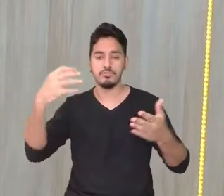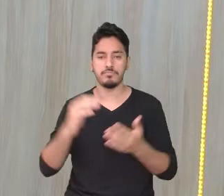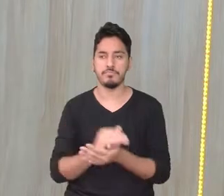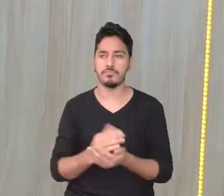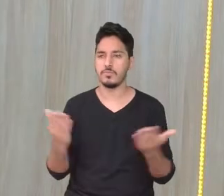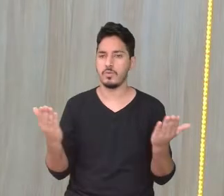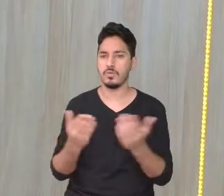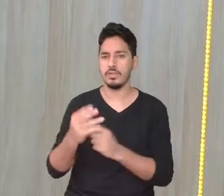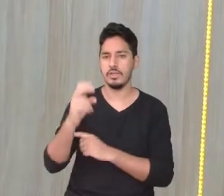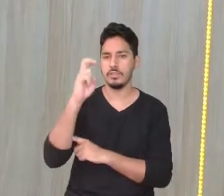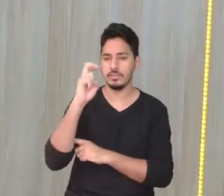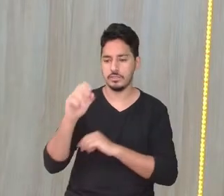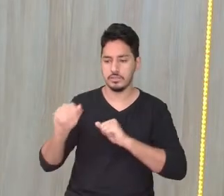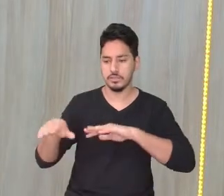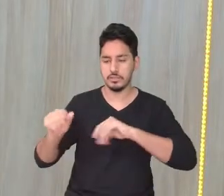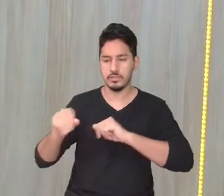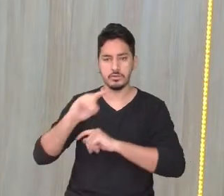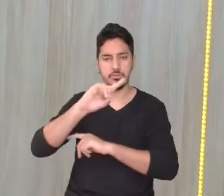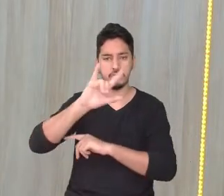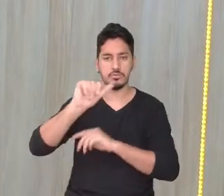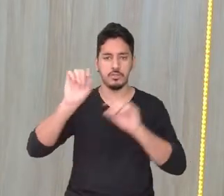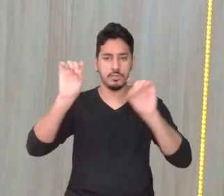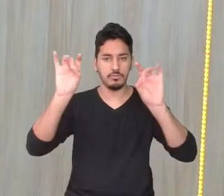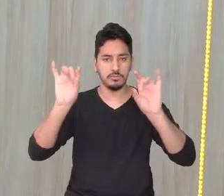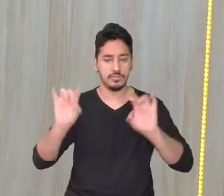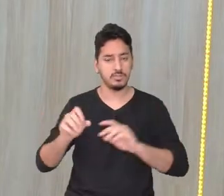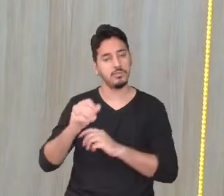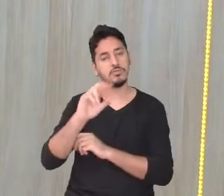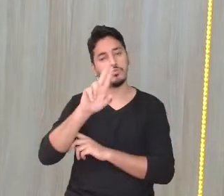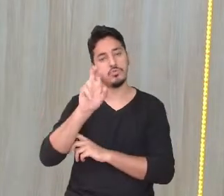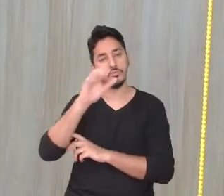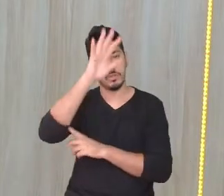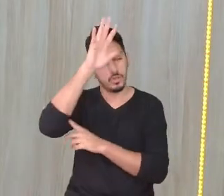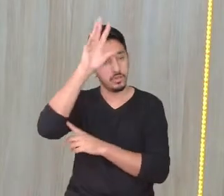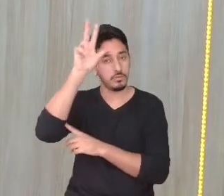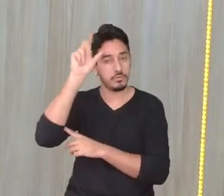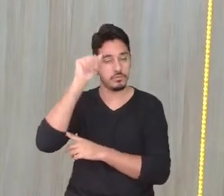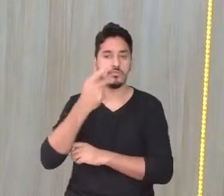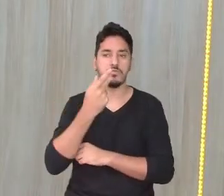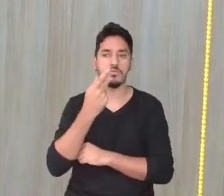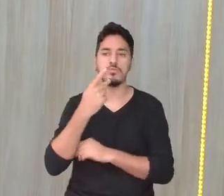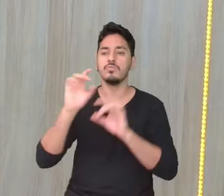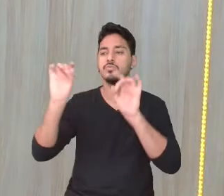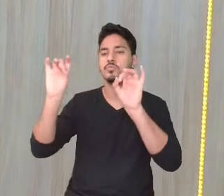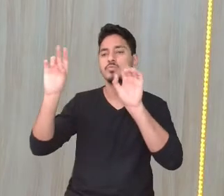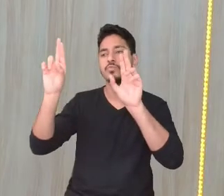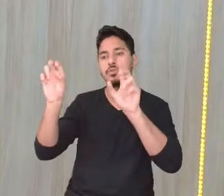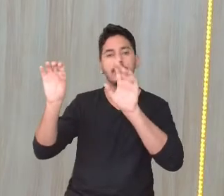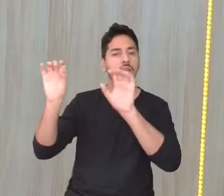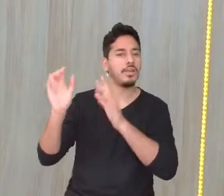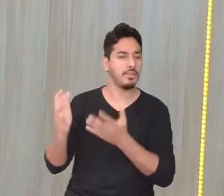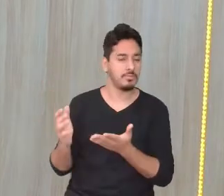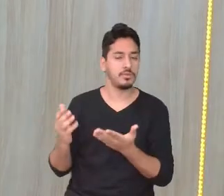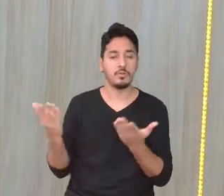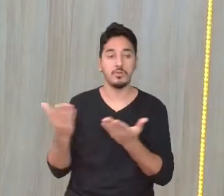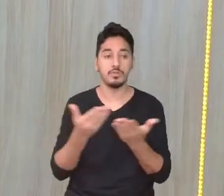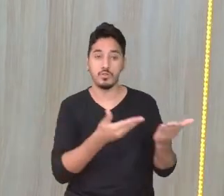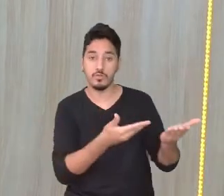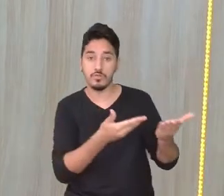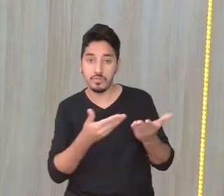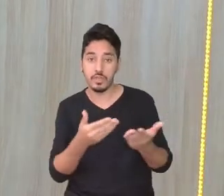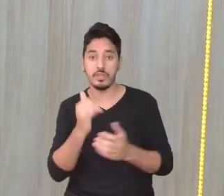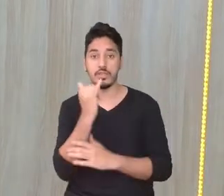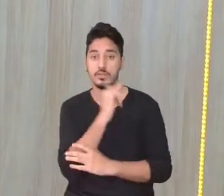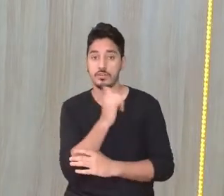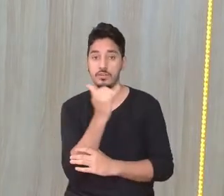aí, 5 de setembro, Dia da Amazônia. Estamos falando da temática em todas as aulas e eu trouxe a Yolanda aqui